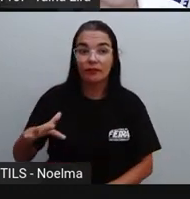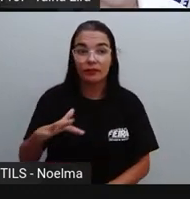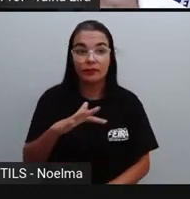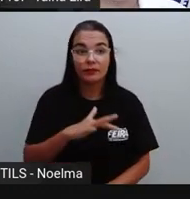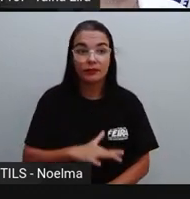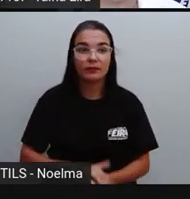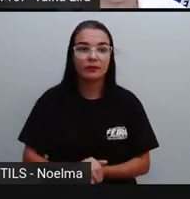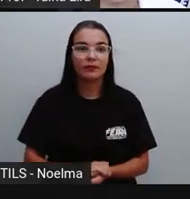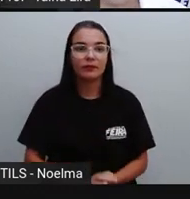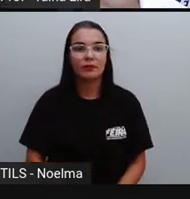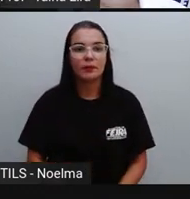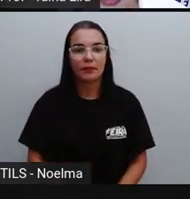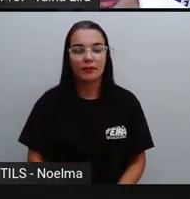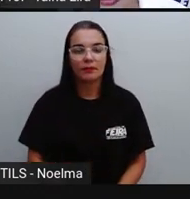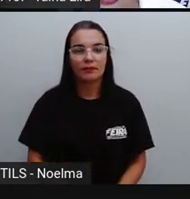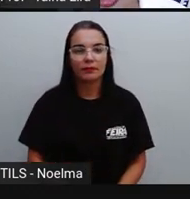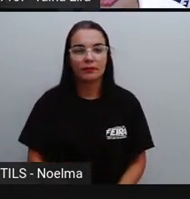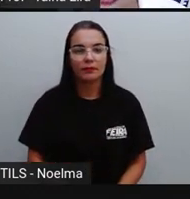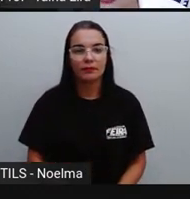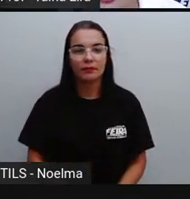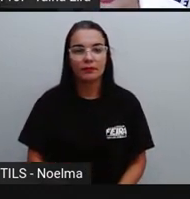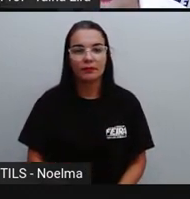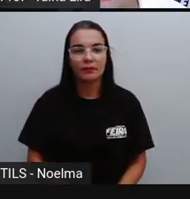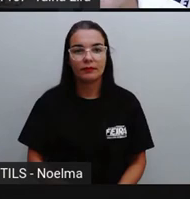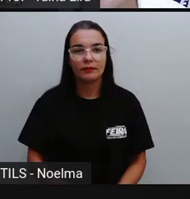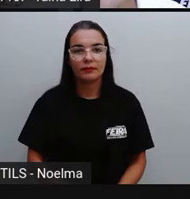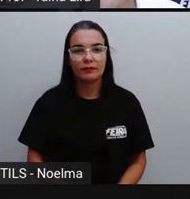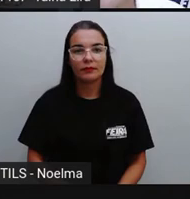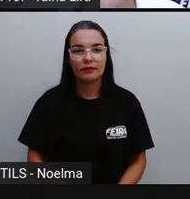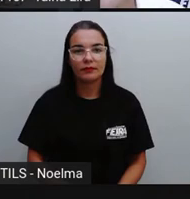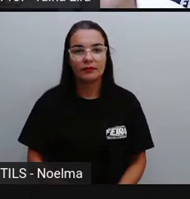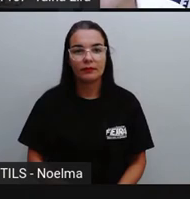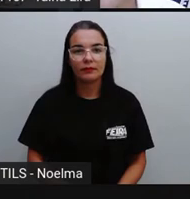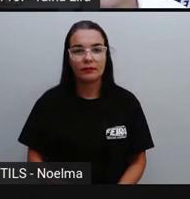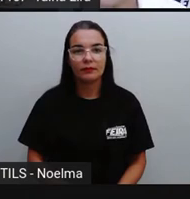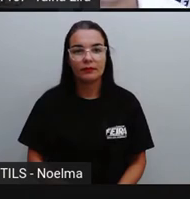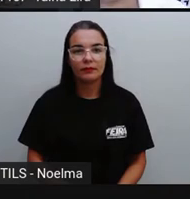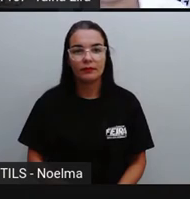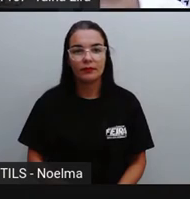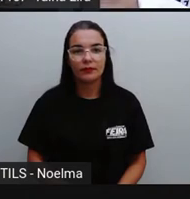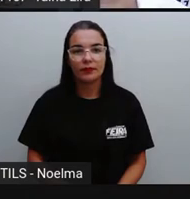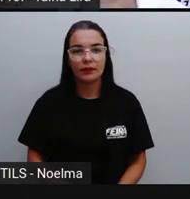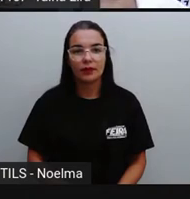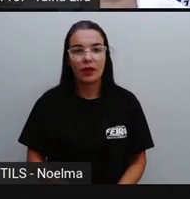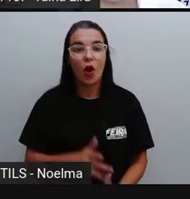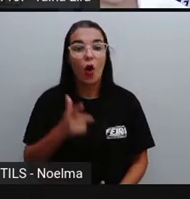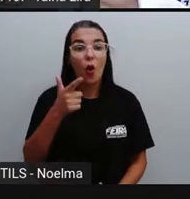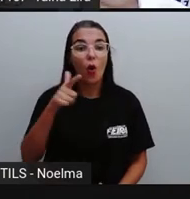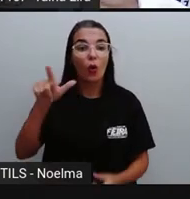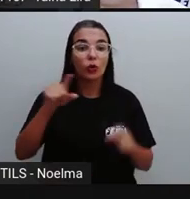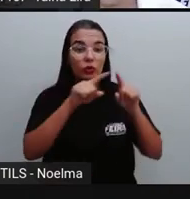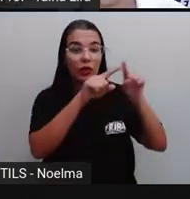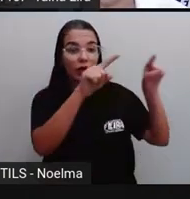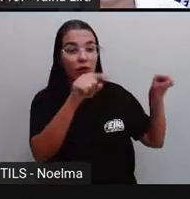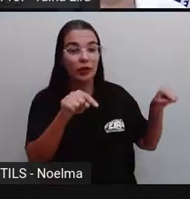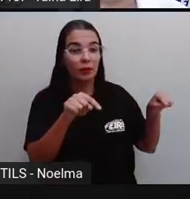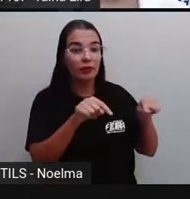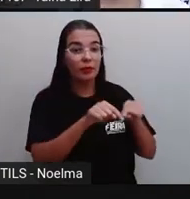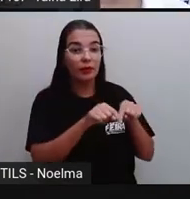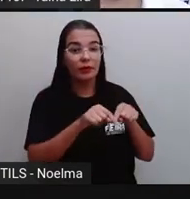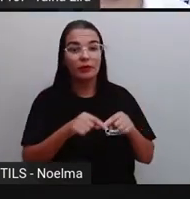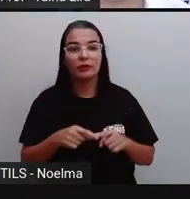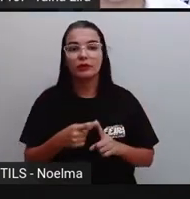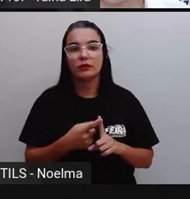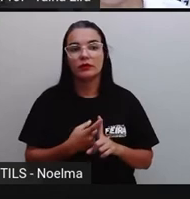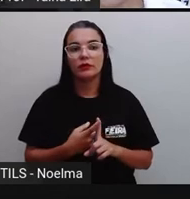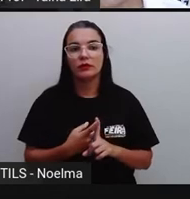falando aí também sobre obesidade infantil, certo? Olha lá, mais um cartaz, ó.